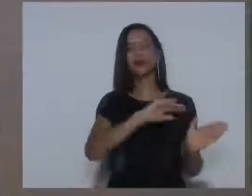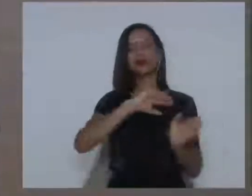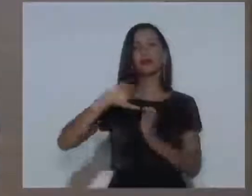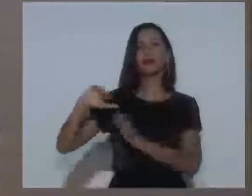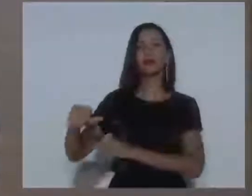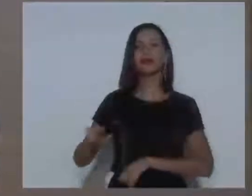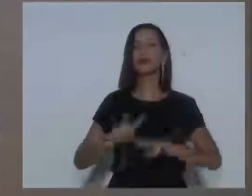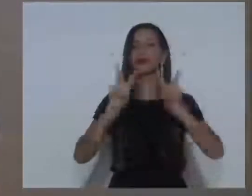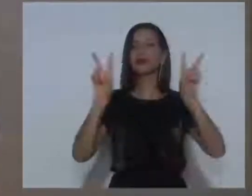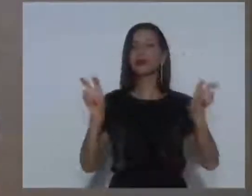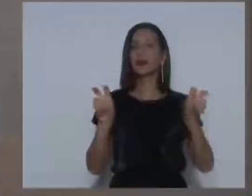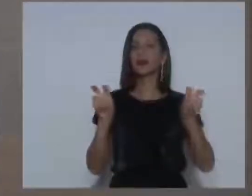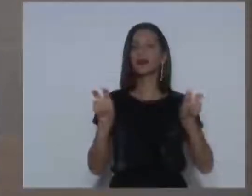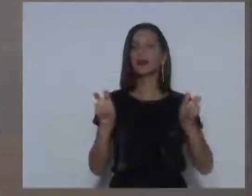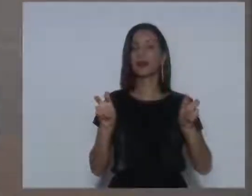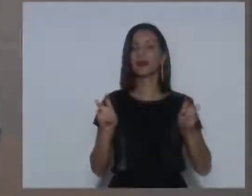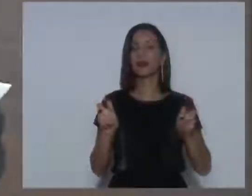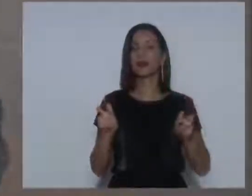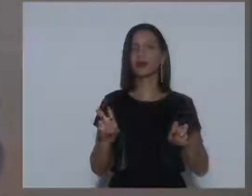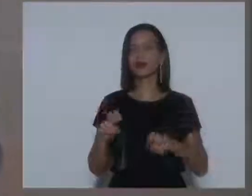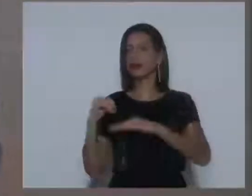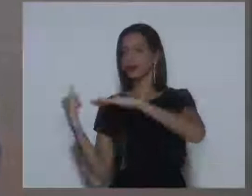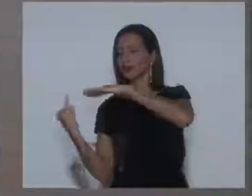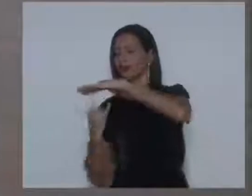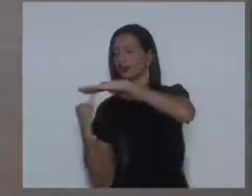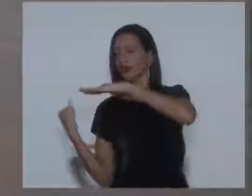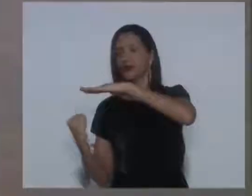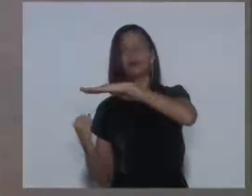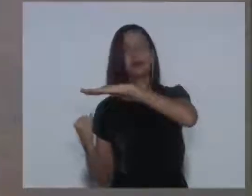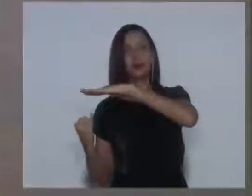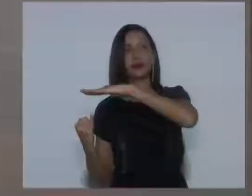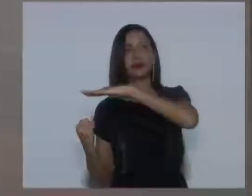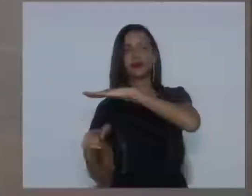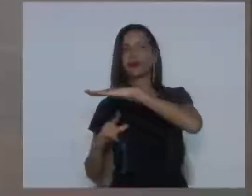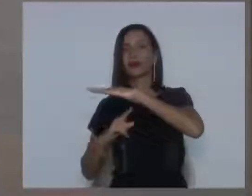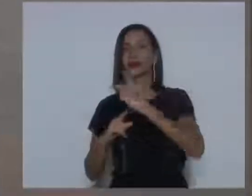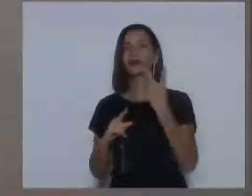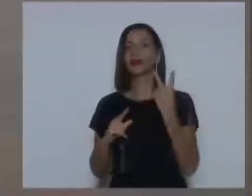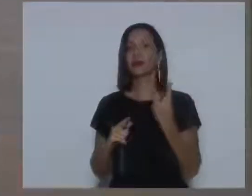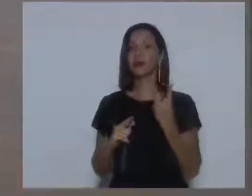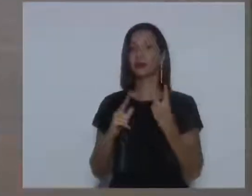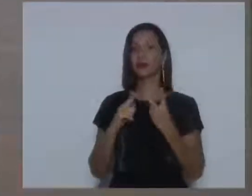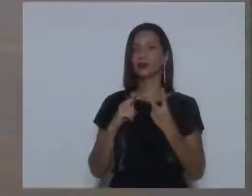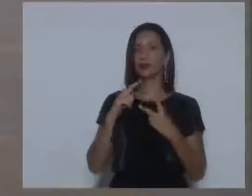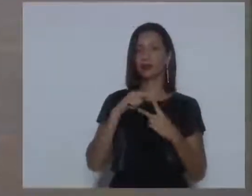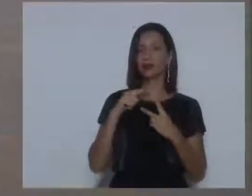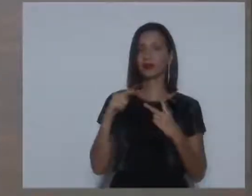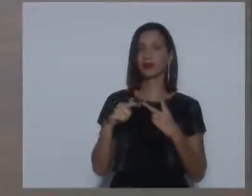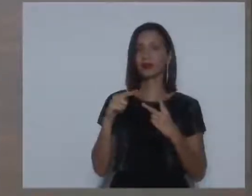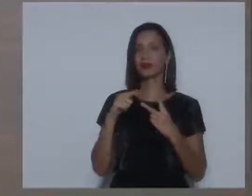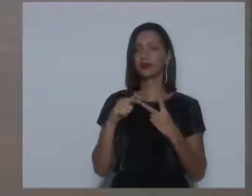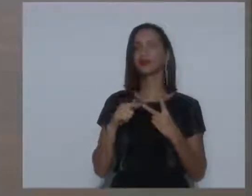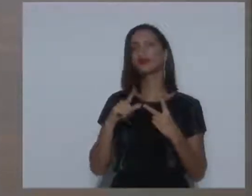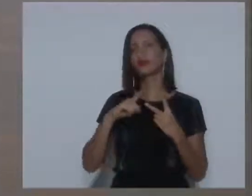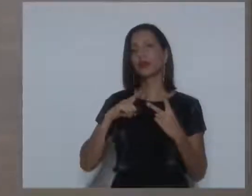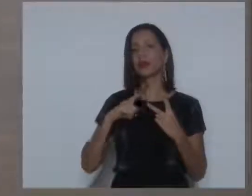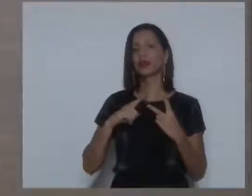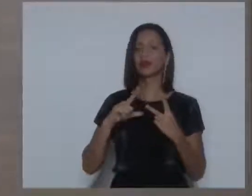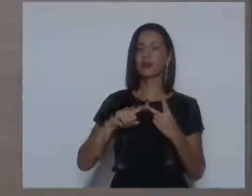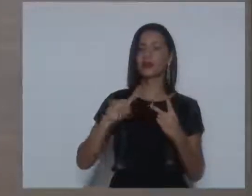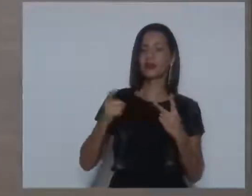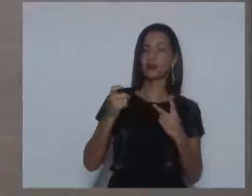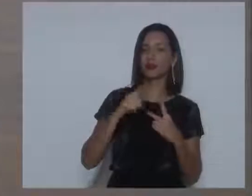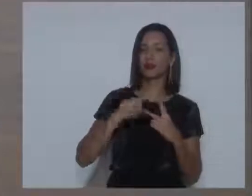Sobre a questão das entidades, nós tivemos 2 sessões extraordinárias na semana passada, estive